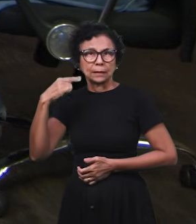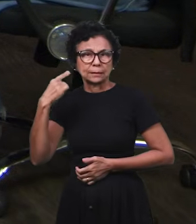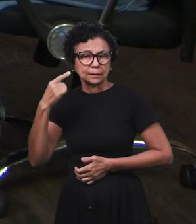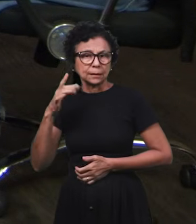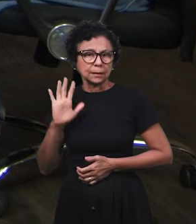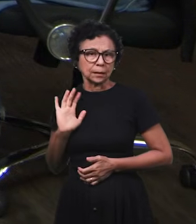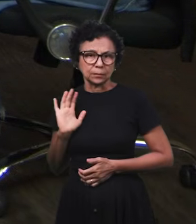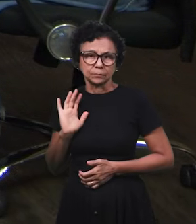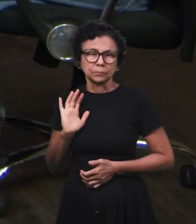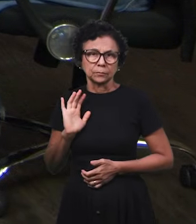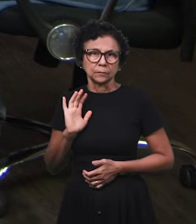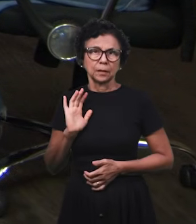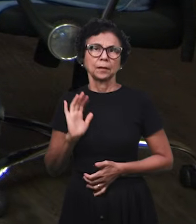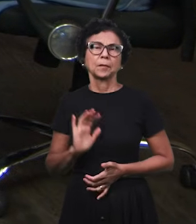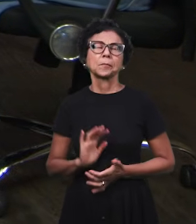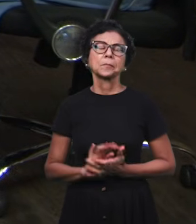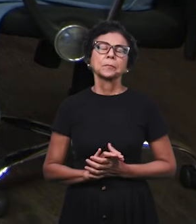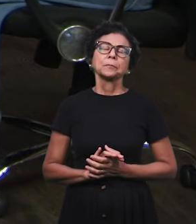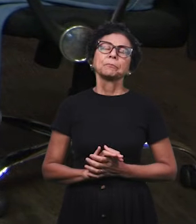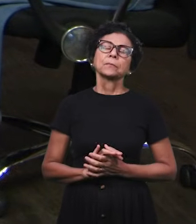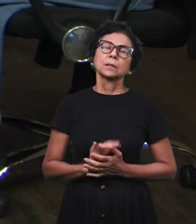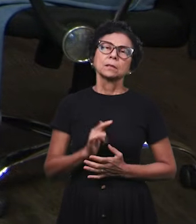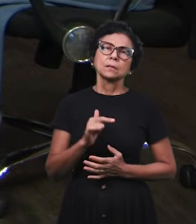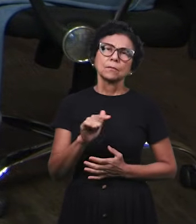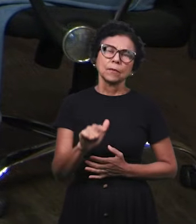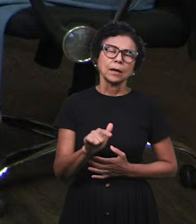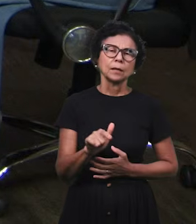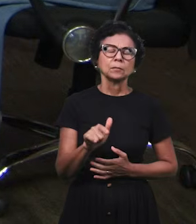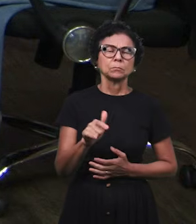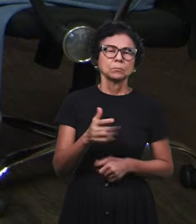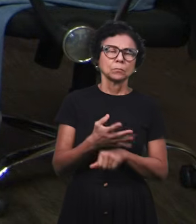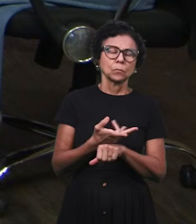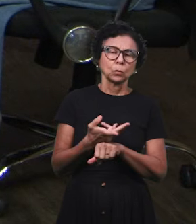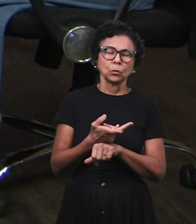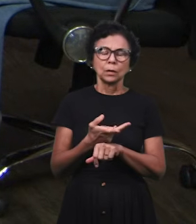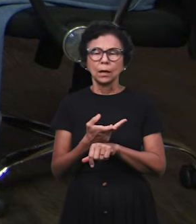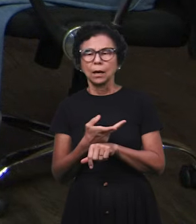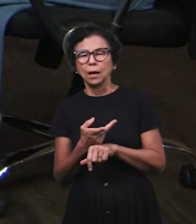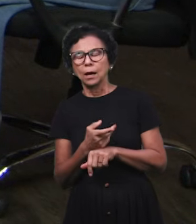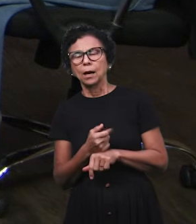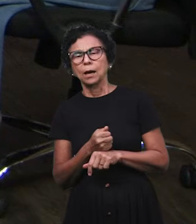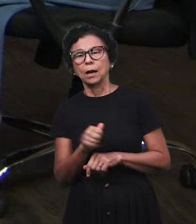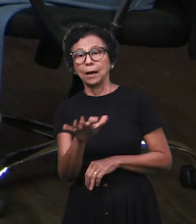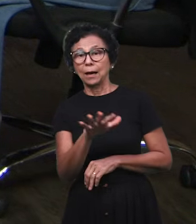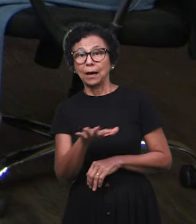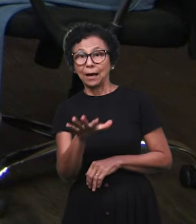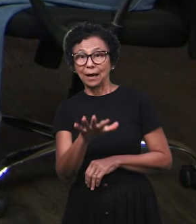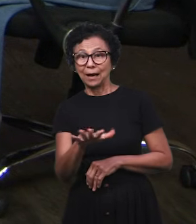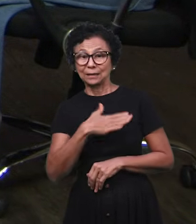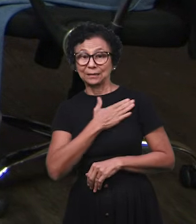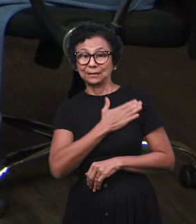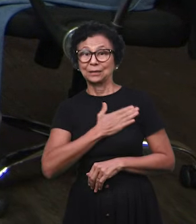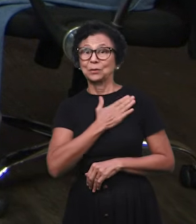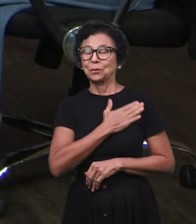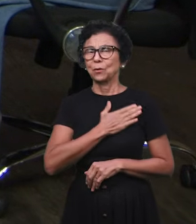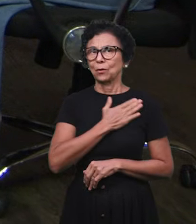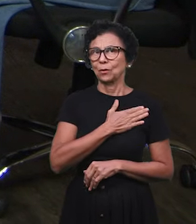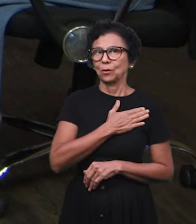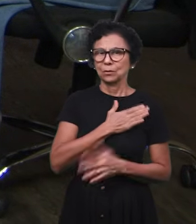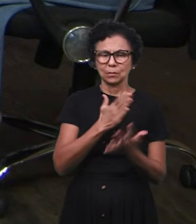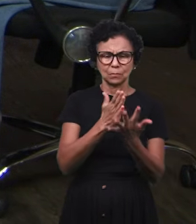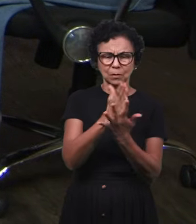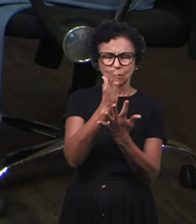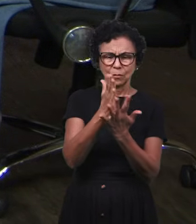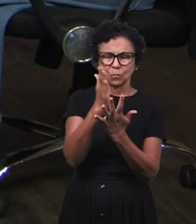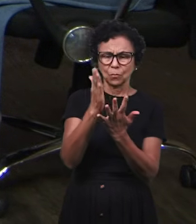identifique, a gente tem que pensar também numa área que dá retorno, mas eu acredito que todas as áreas de retorno, tá? E vai se especializando para, de fato,